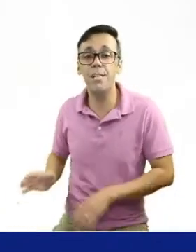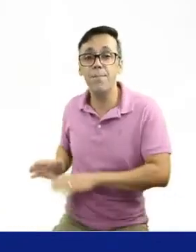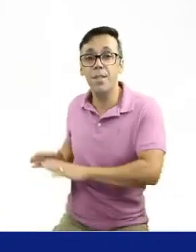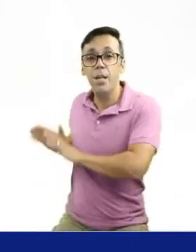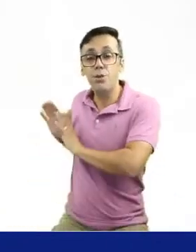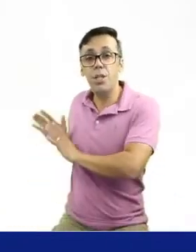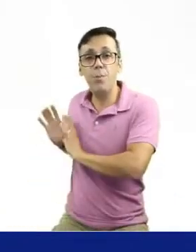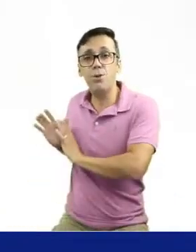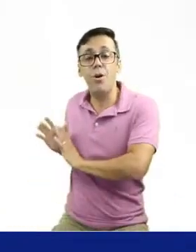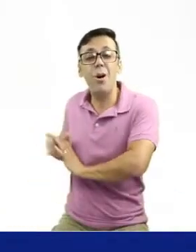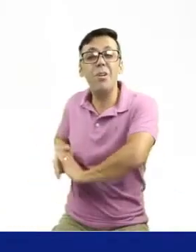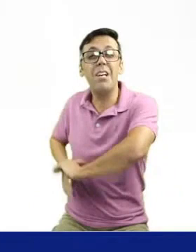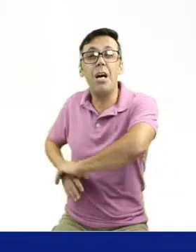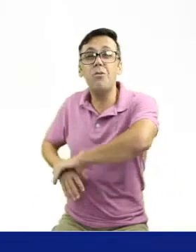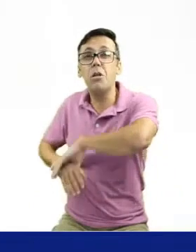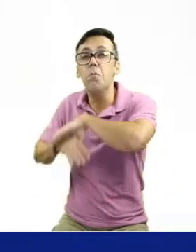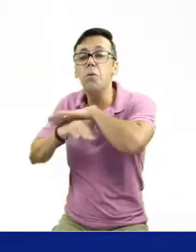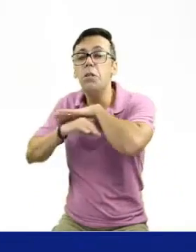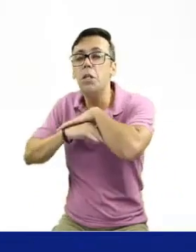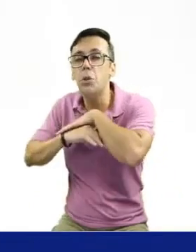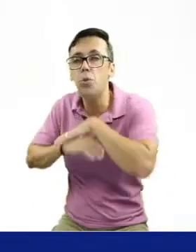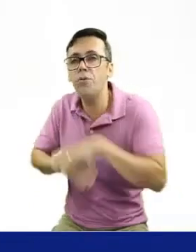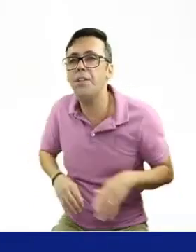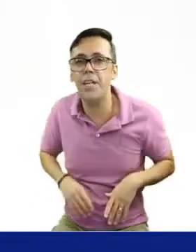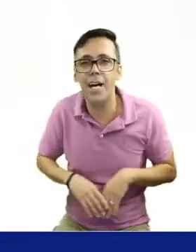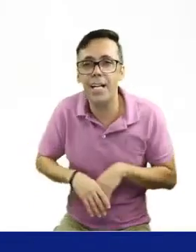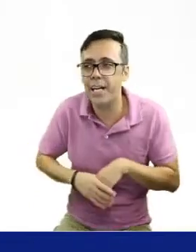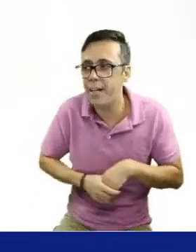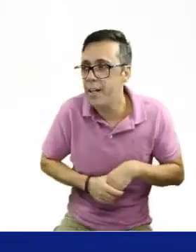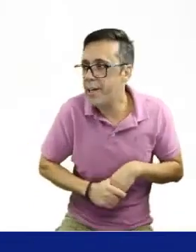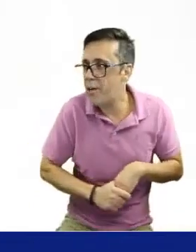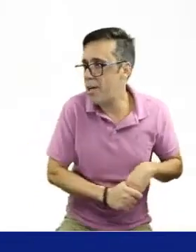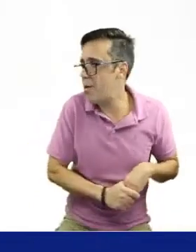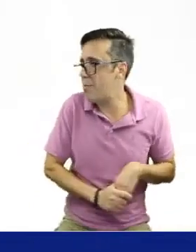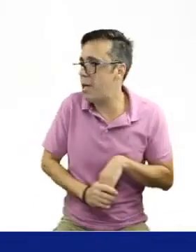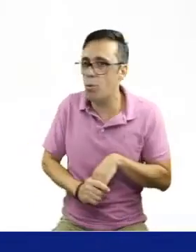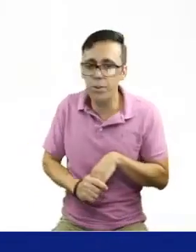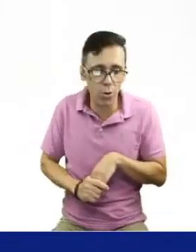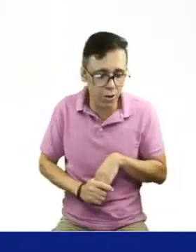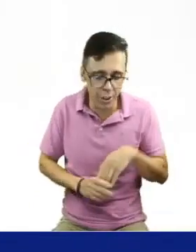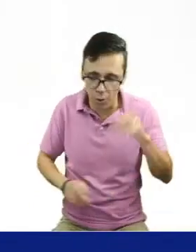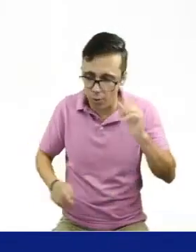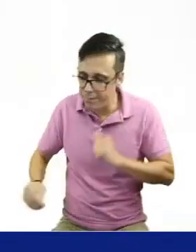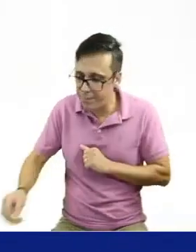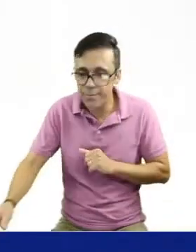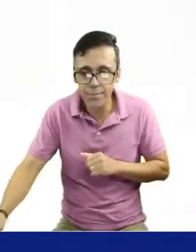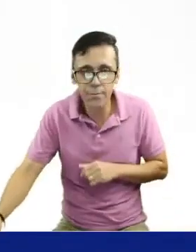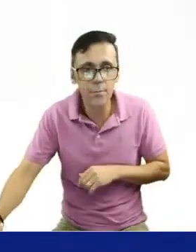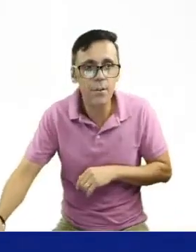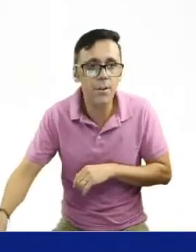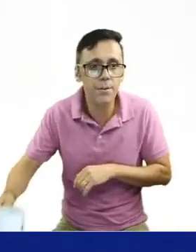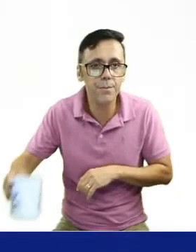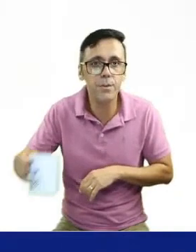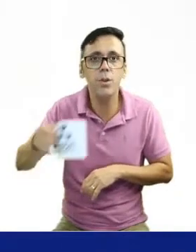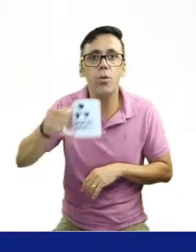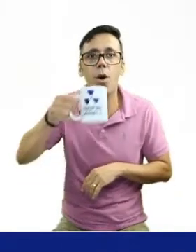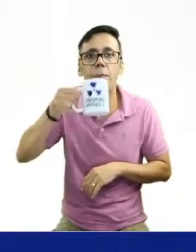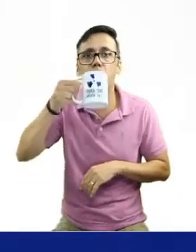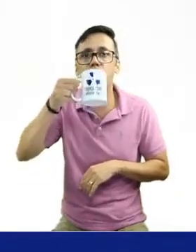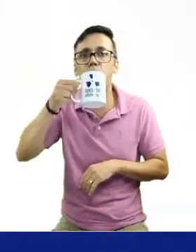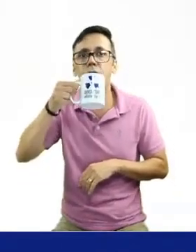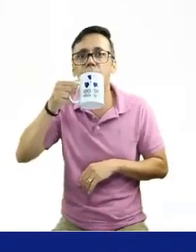informação para vocês isso aqui pessoal que causa muita dúvida na galera quero saber a pergunta do Rodrigo em